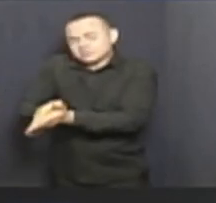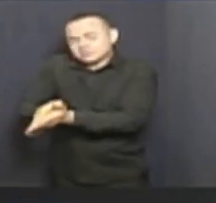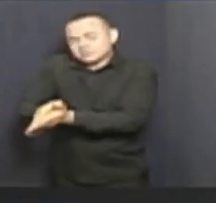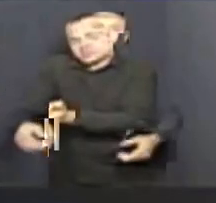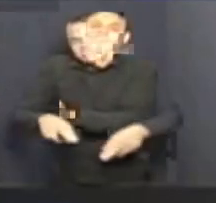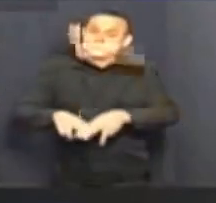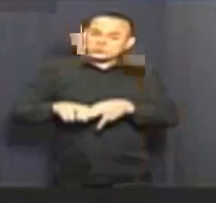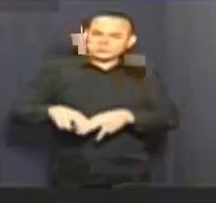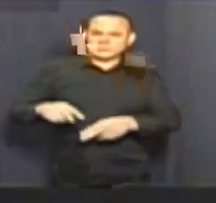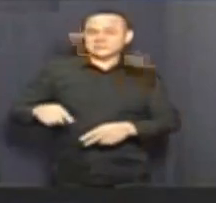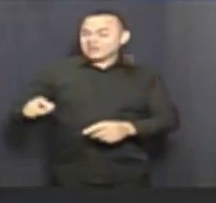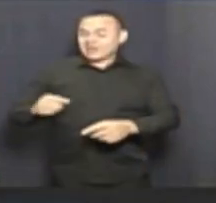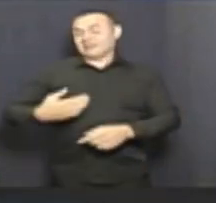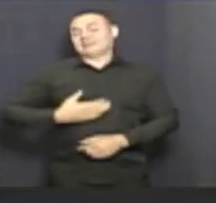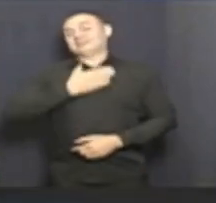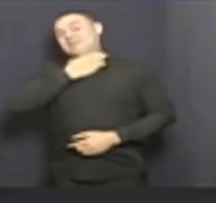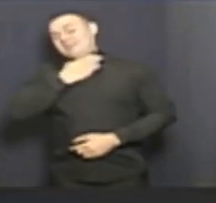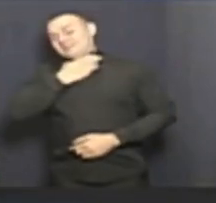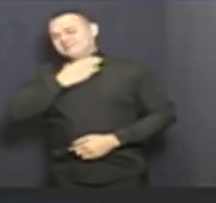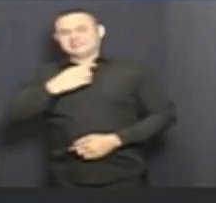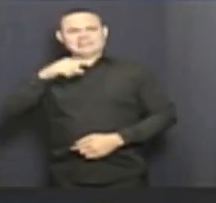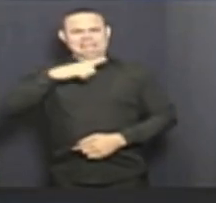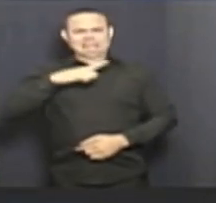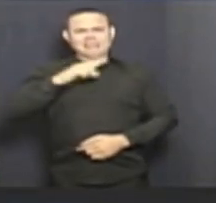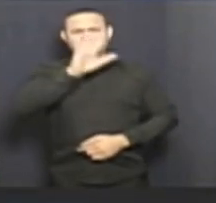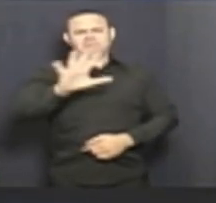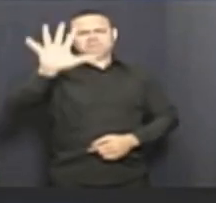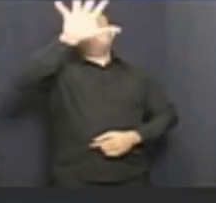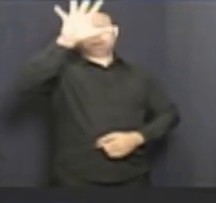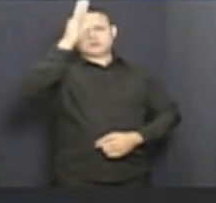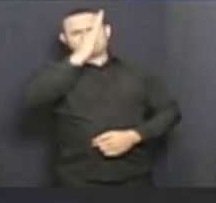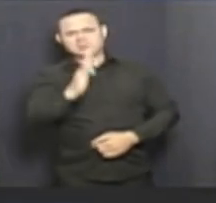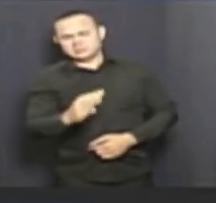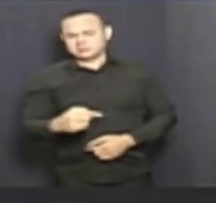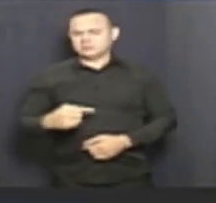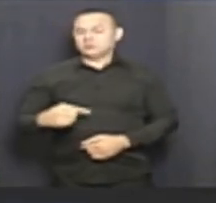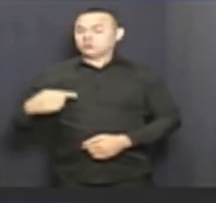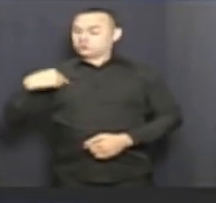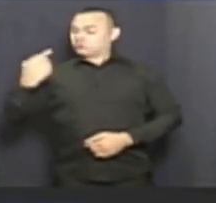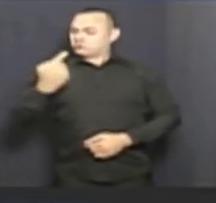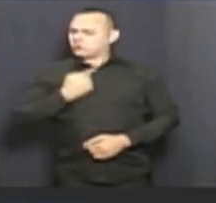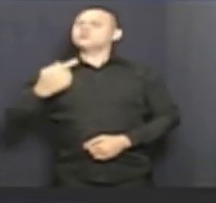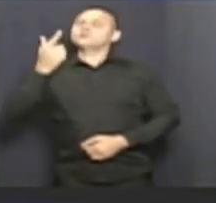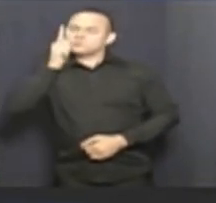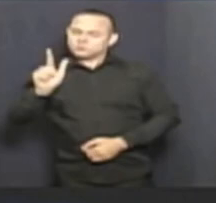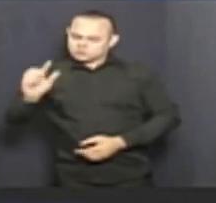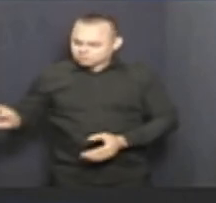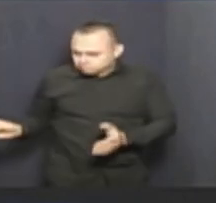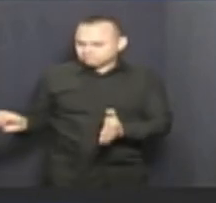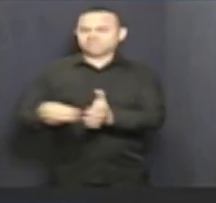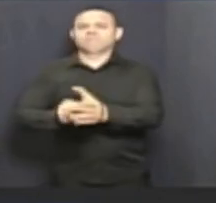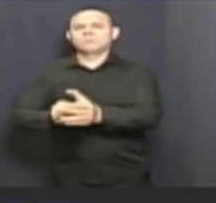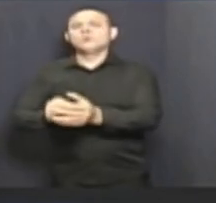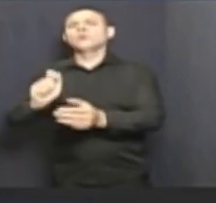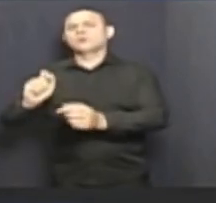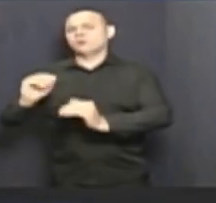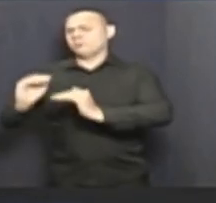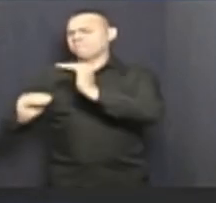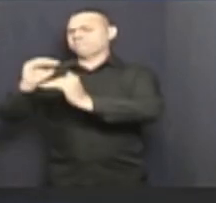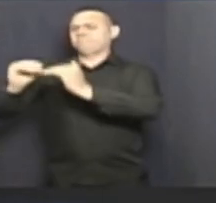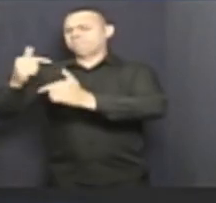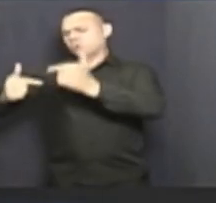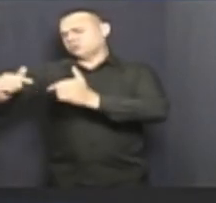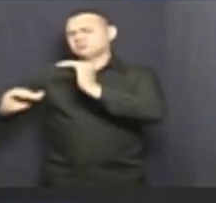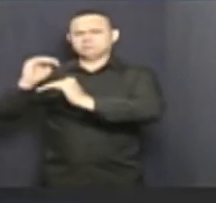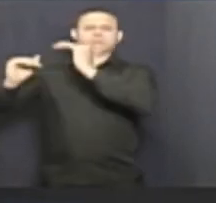saindo de um patamar que era pior do que quando nós assumimos nós implementamos uma política desenvolvimentista geração